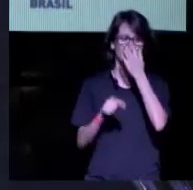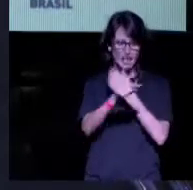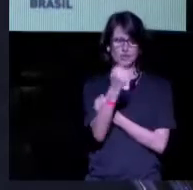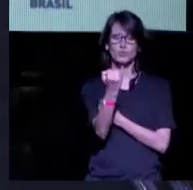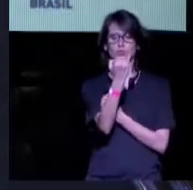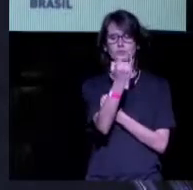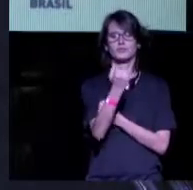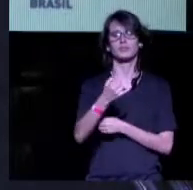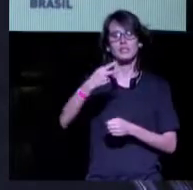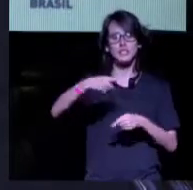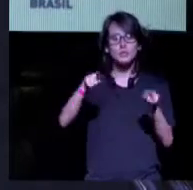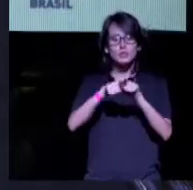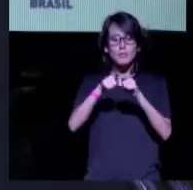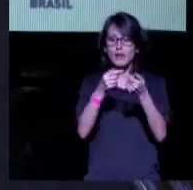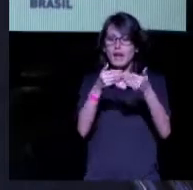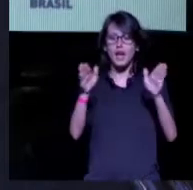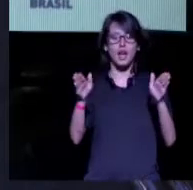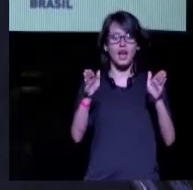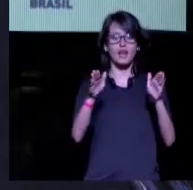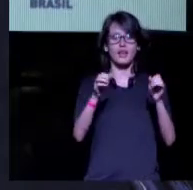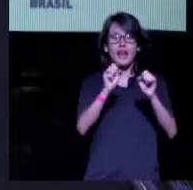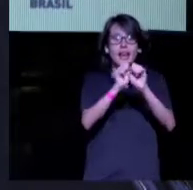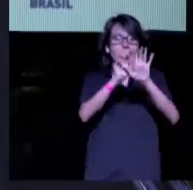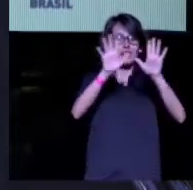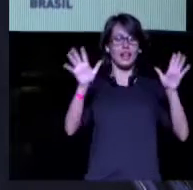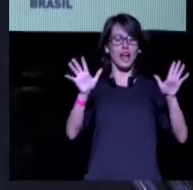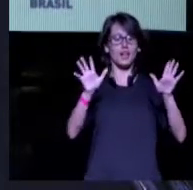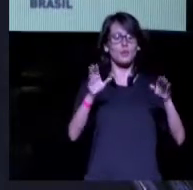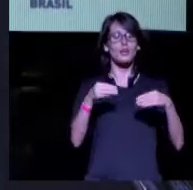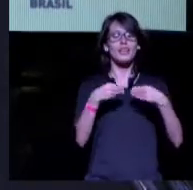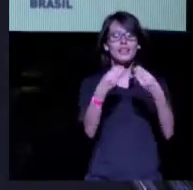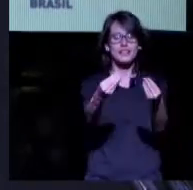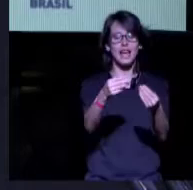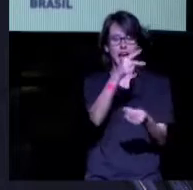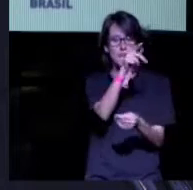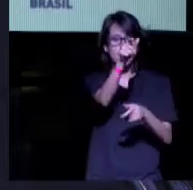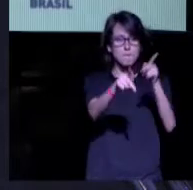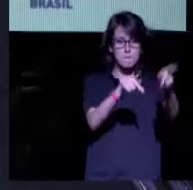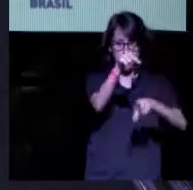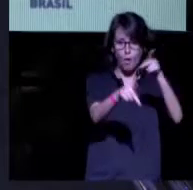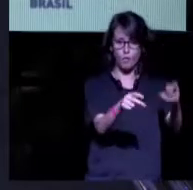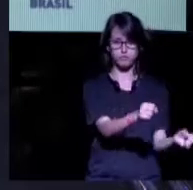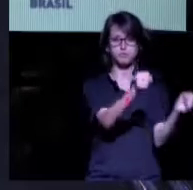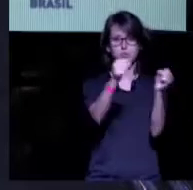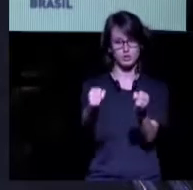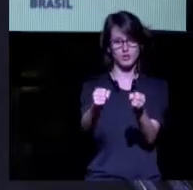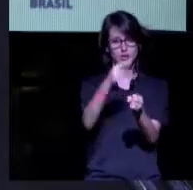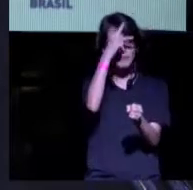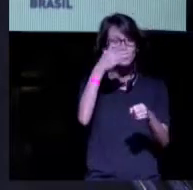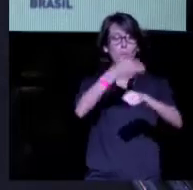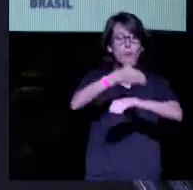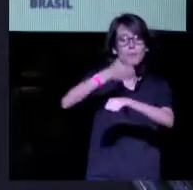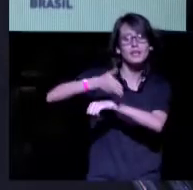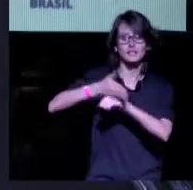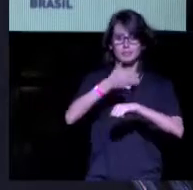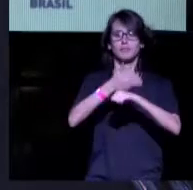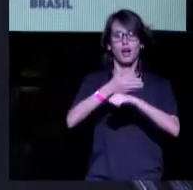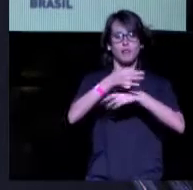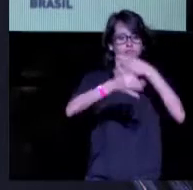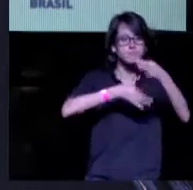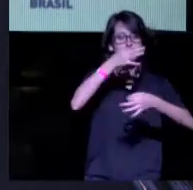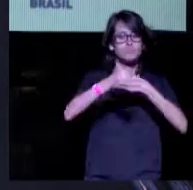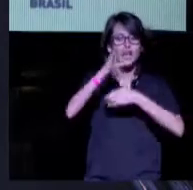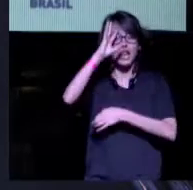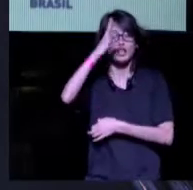segundo ele é bem aberto é bem transparente e empoderar as pessoas a serem mais participativas na tomada de